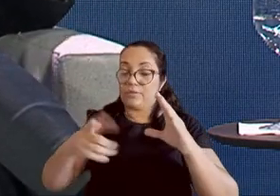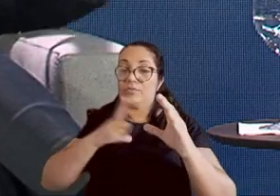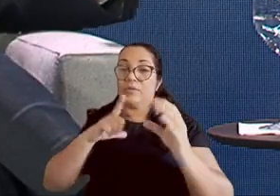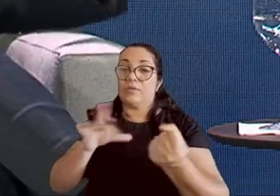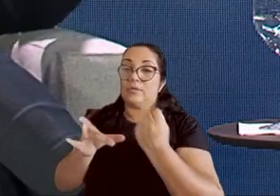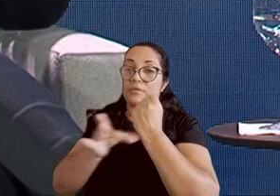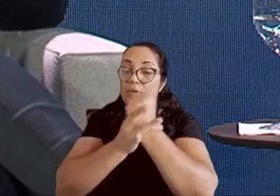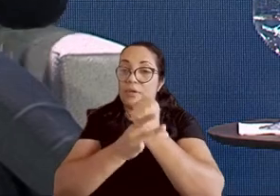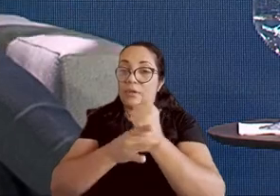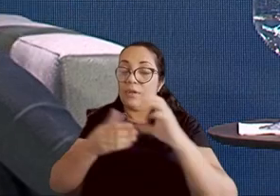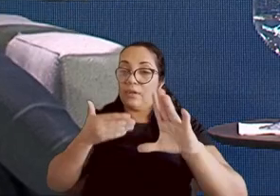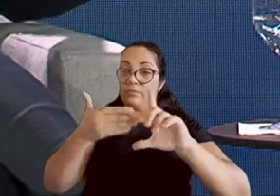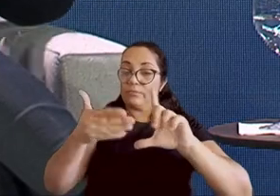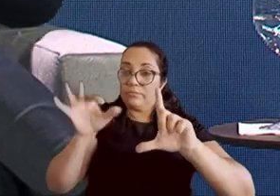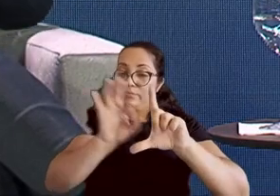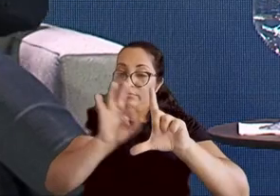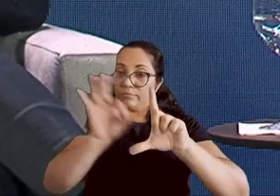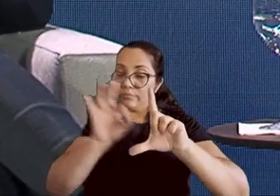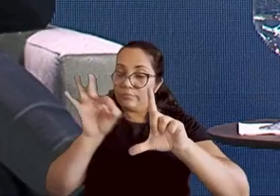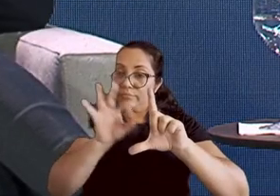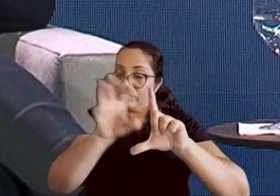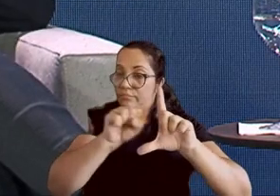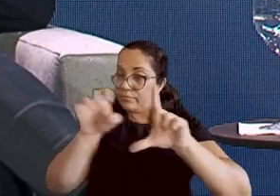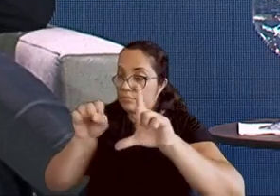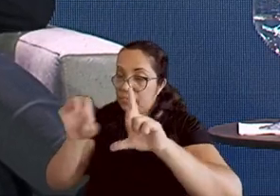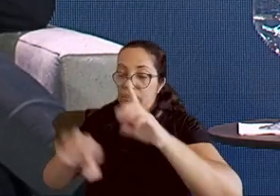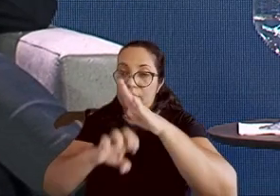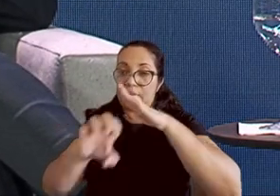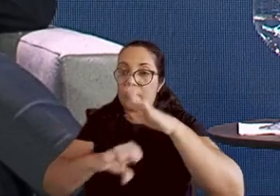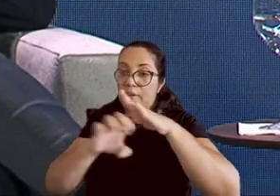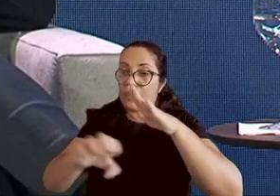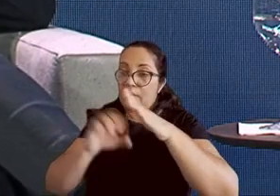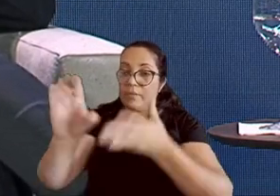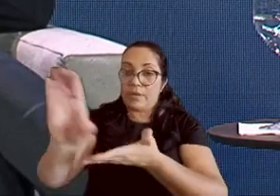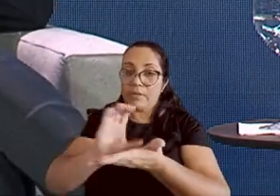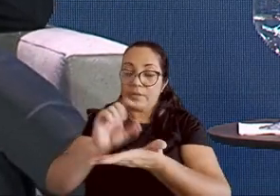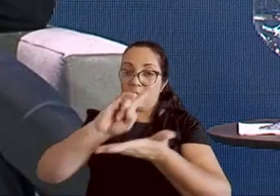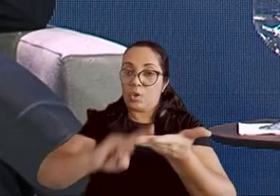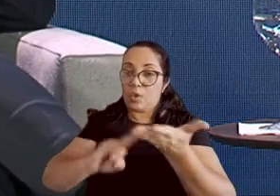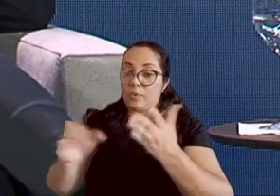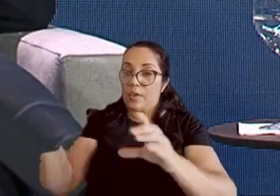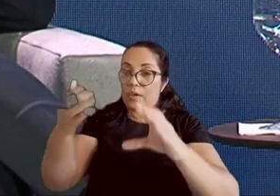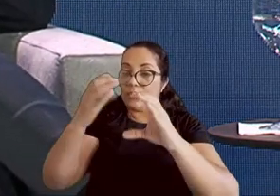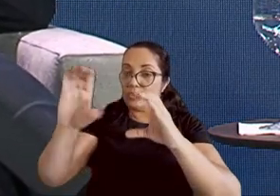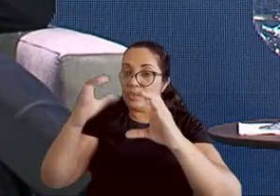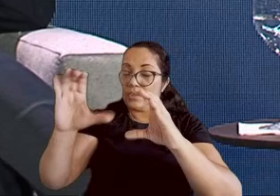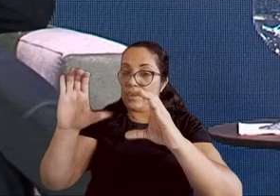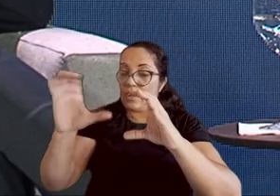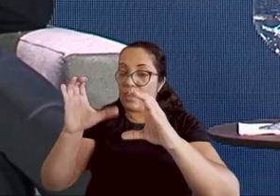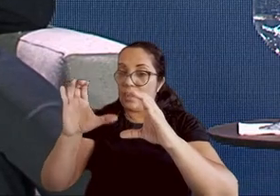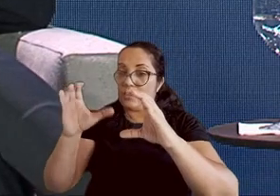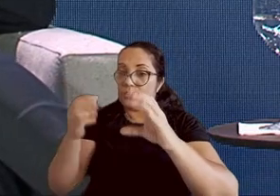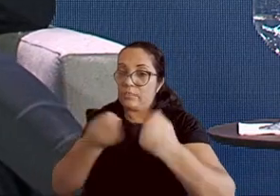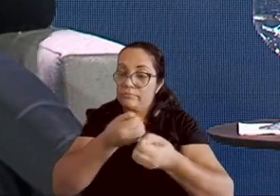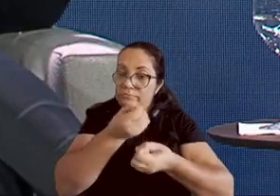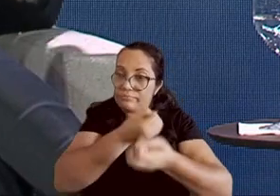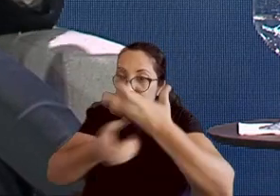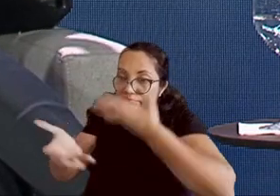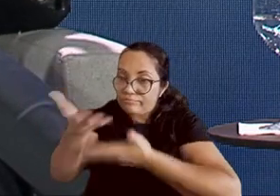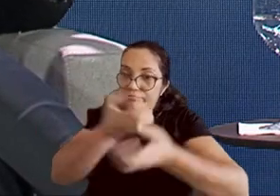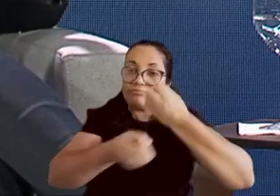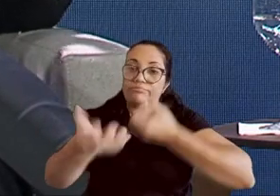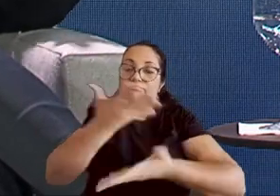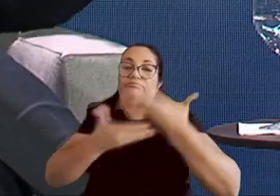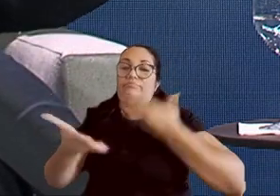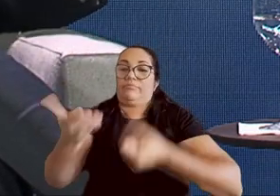conjunto de ativos de uma empresa recebíveis uma carteira de crédito empacotar e fazer as transferências de risco né isso